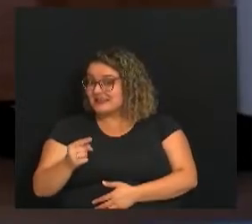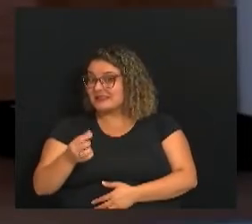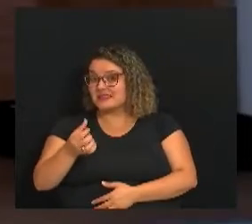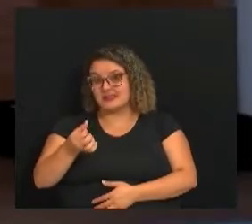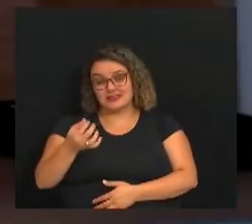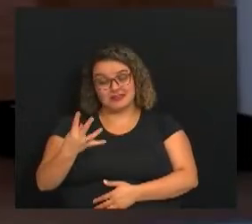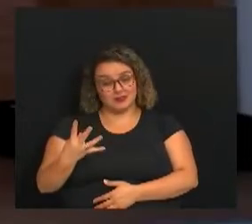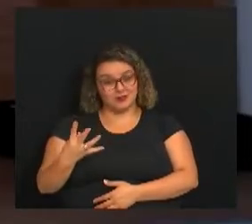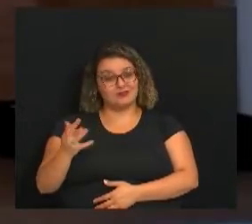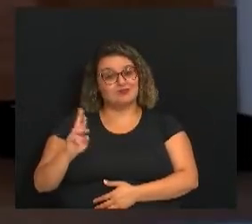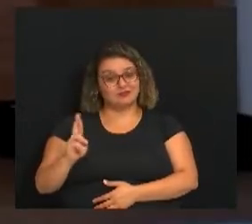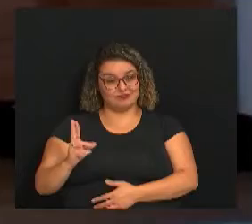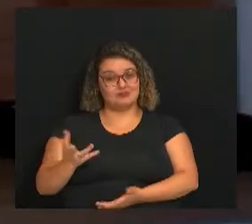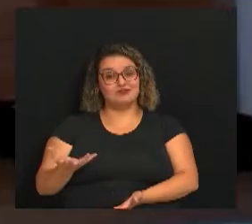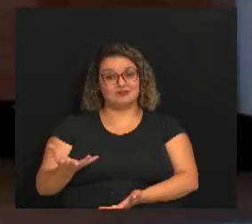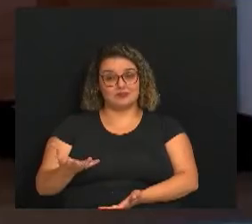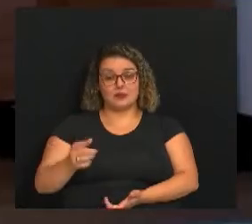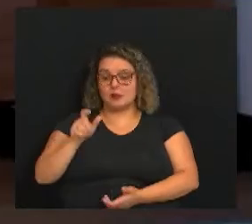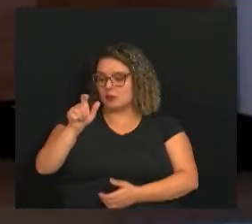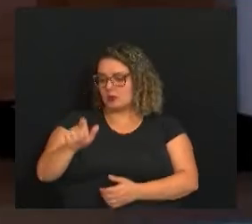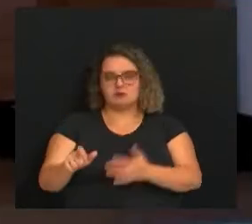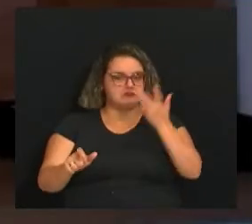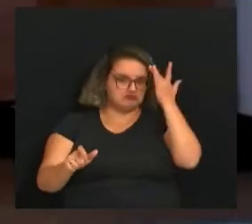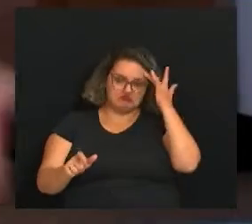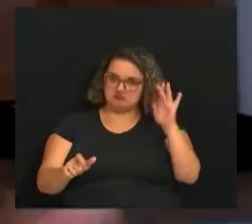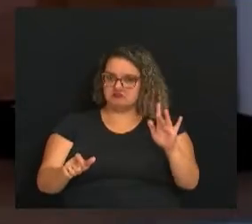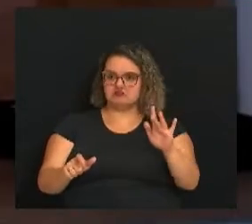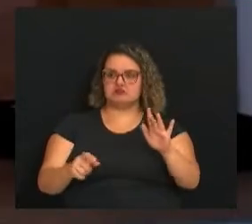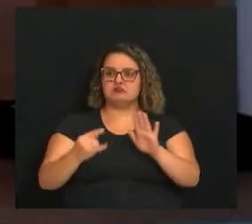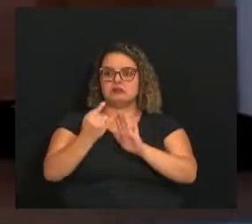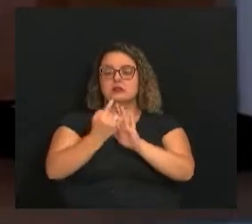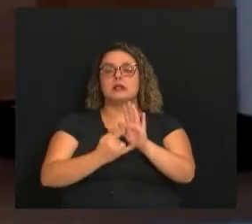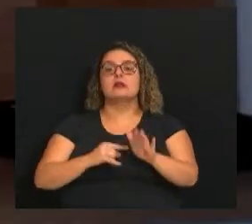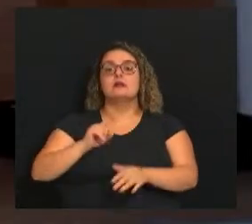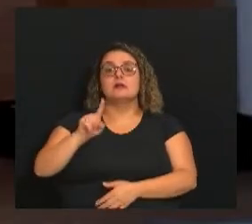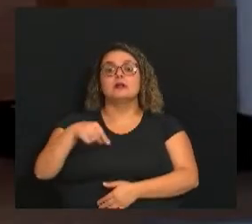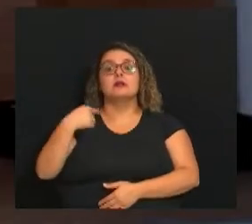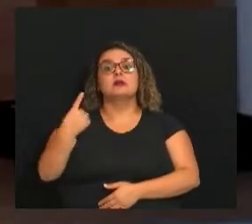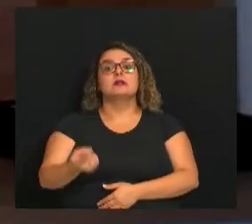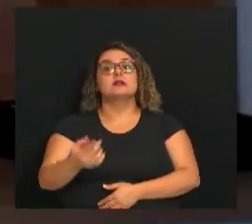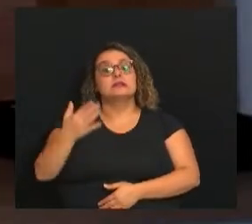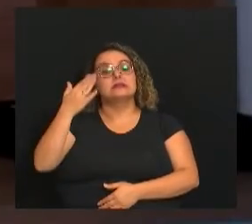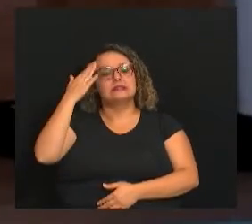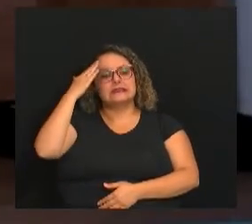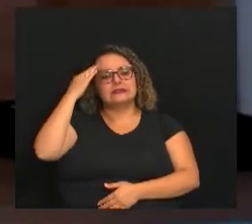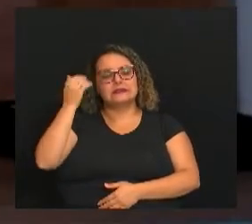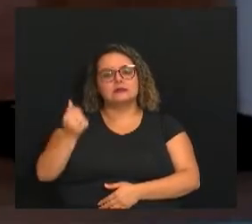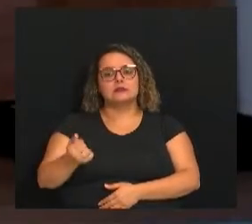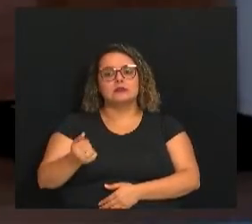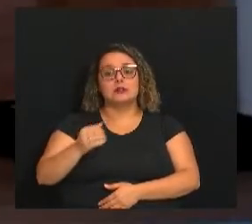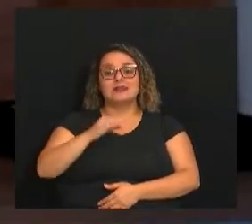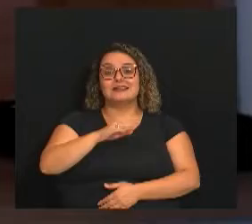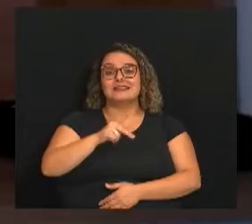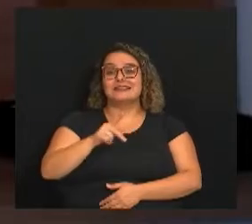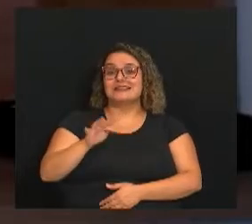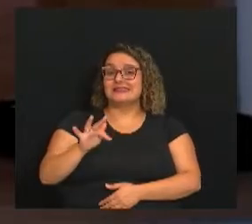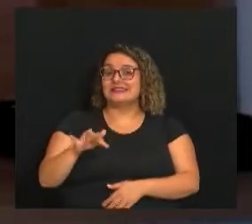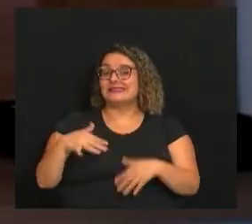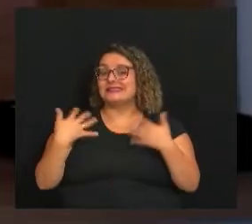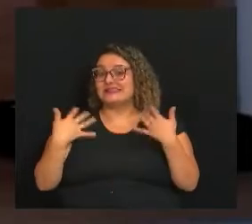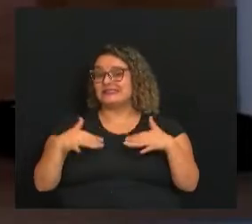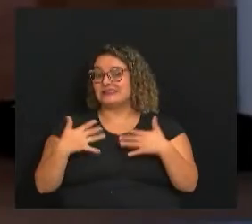165,74. E normalmente essa pessoa que não sabia que ela tinha que declarar, ela vai descobrir quando o CPF dela estiver pendente de